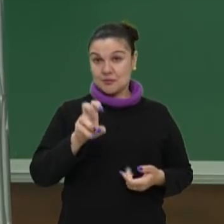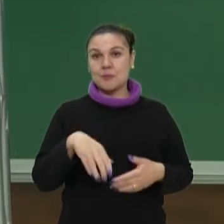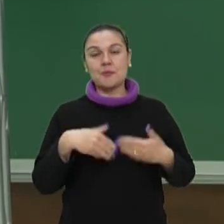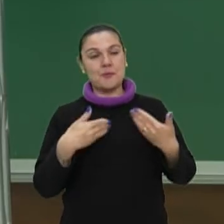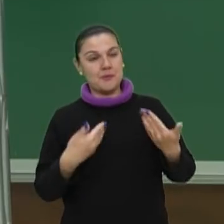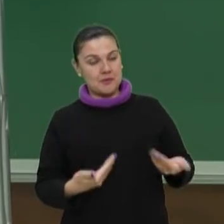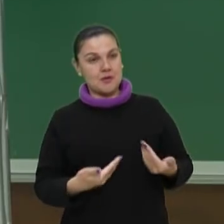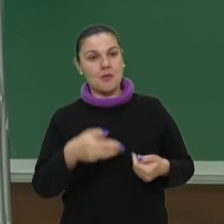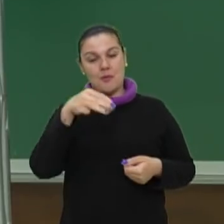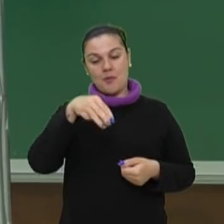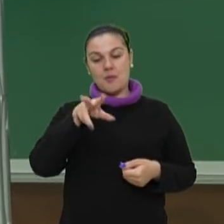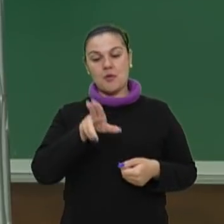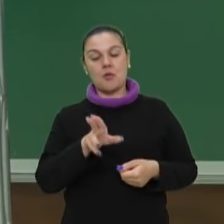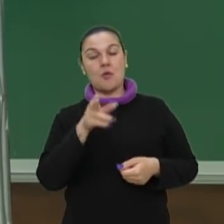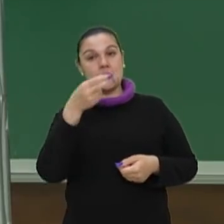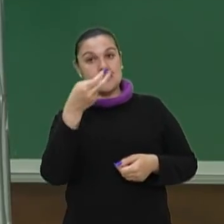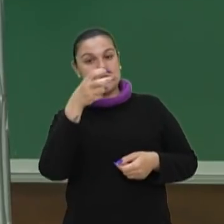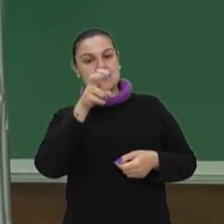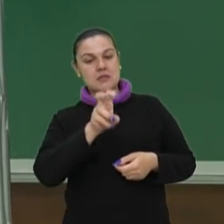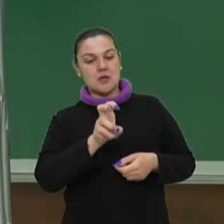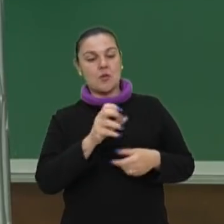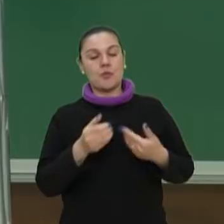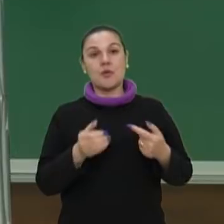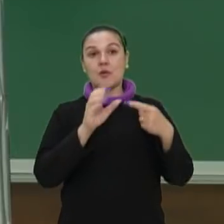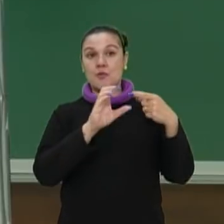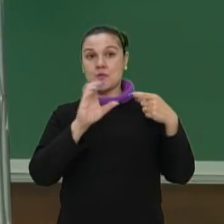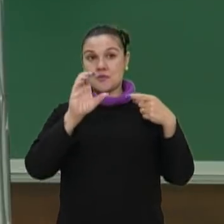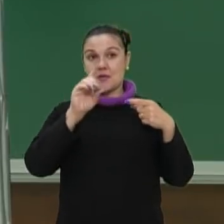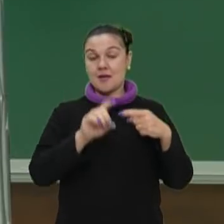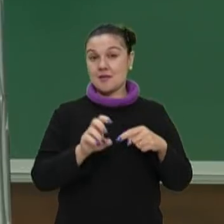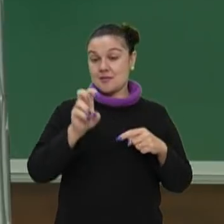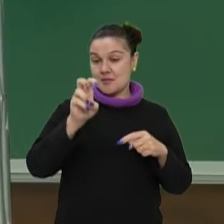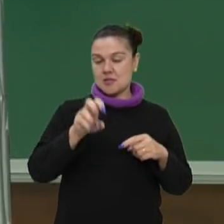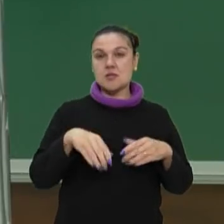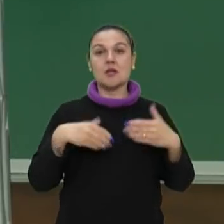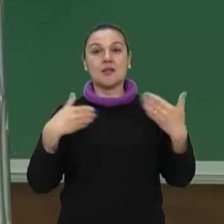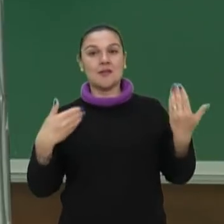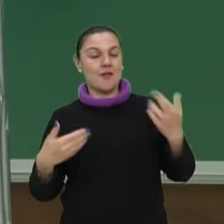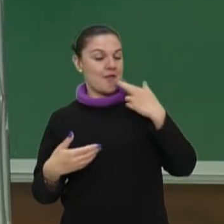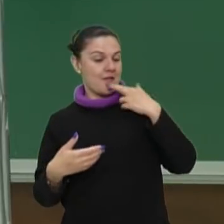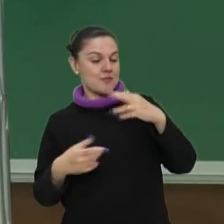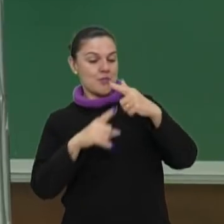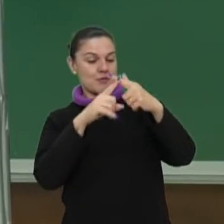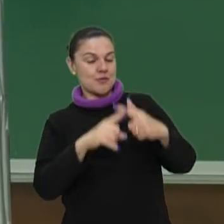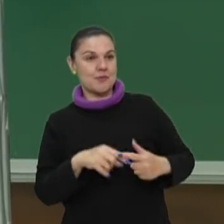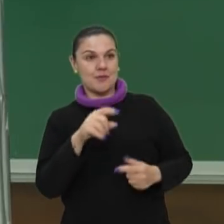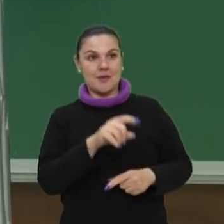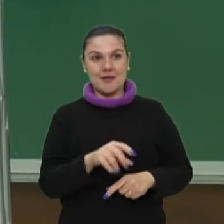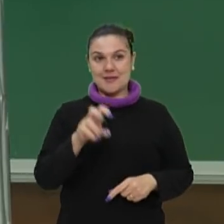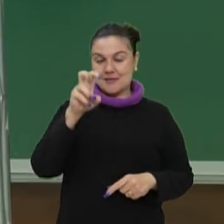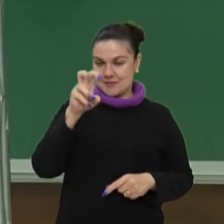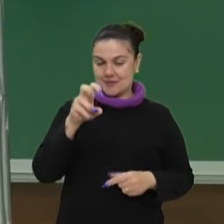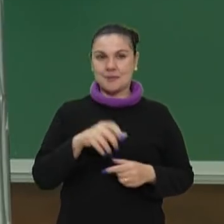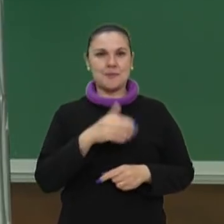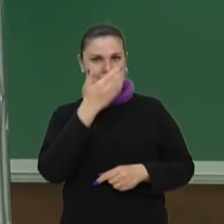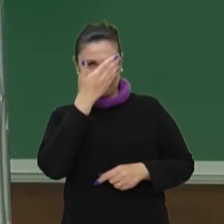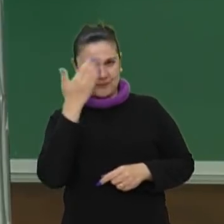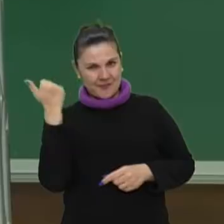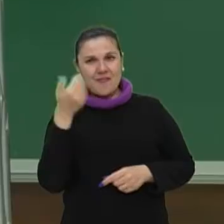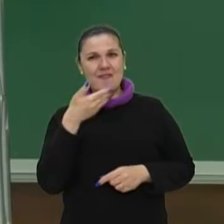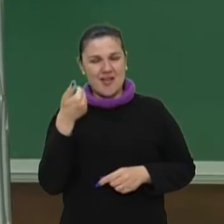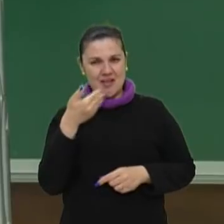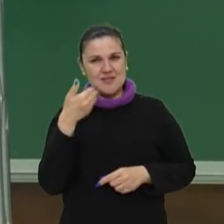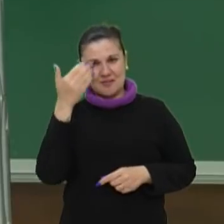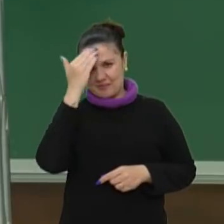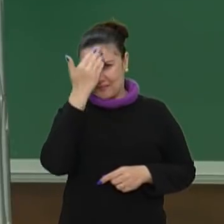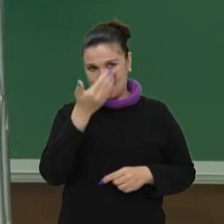Então, o m vale 5. Se o m vale 5, o c vale 5. Se o c vale 5, o produto é 5. Ok?